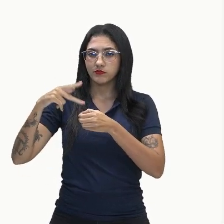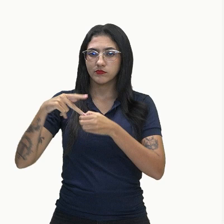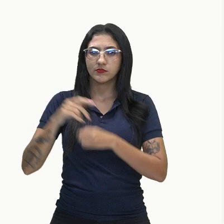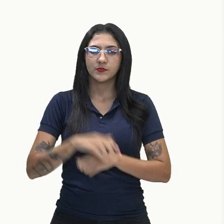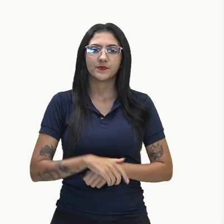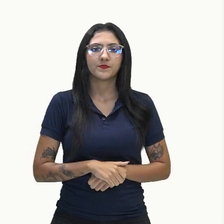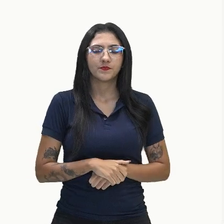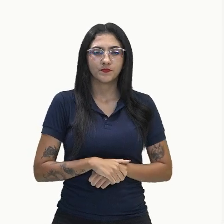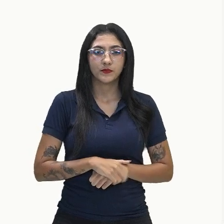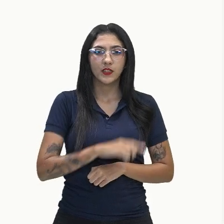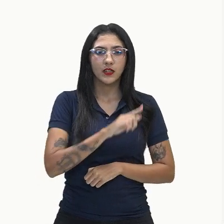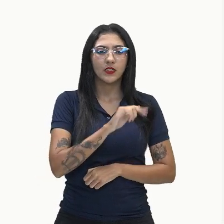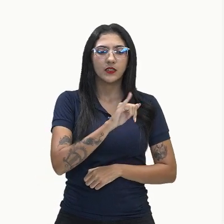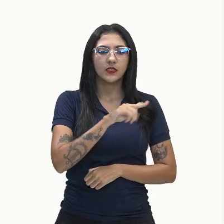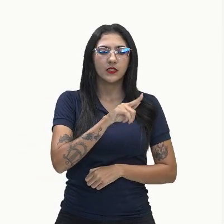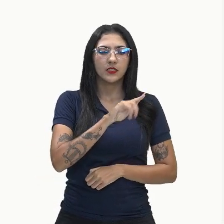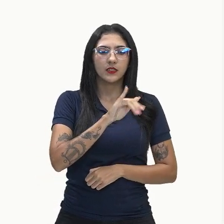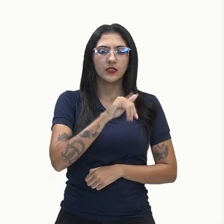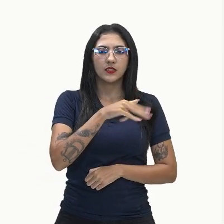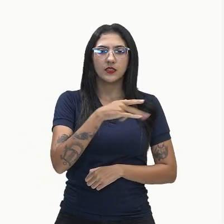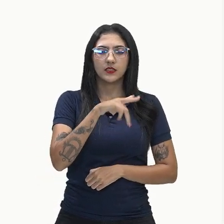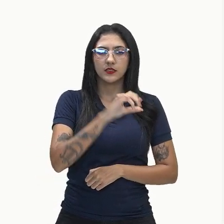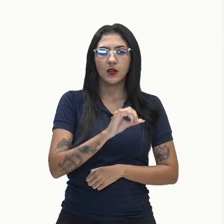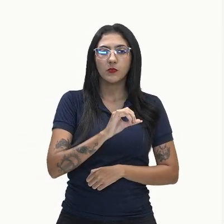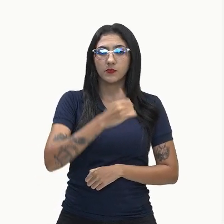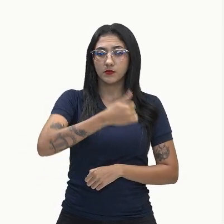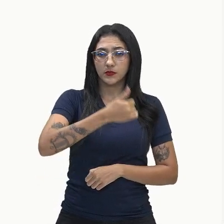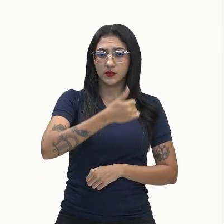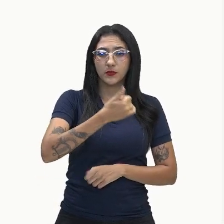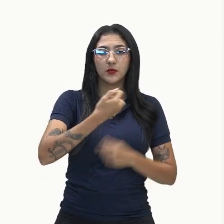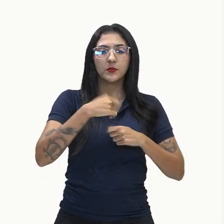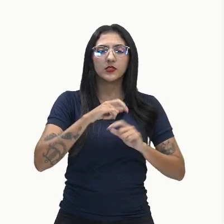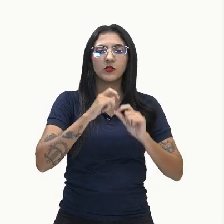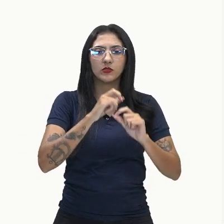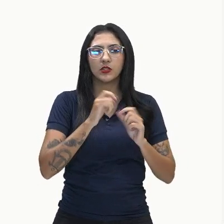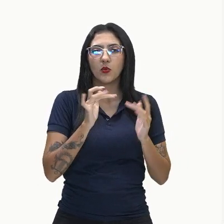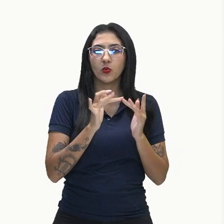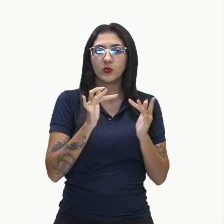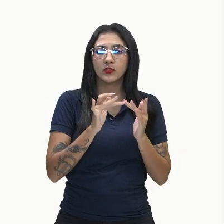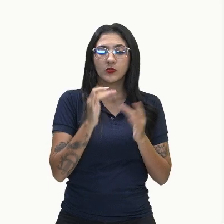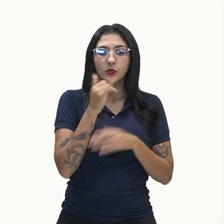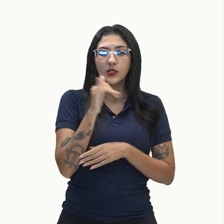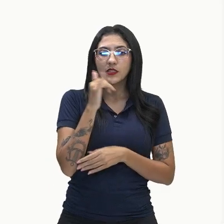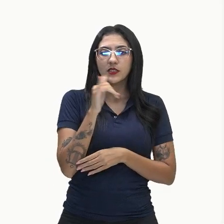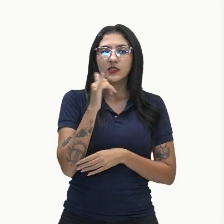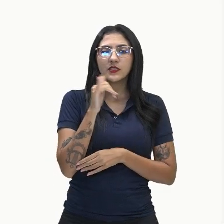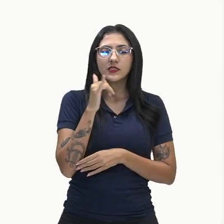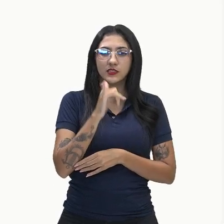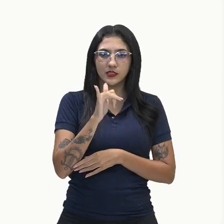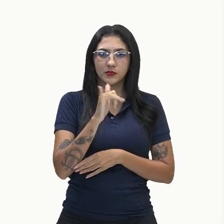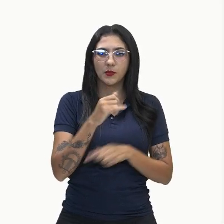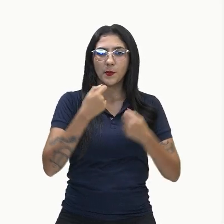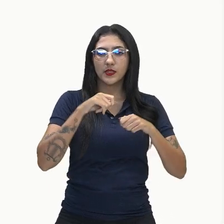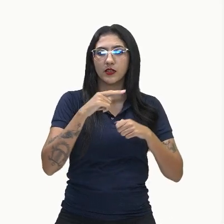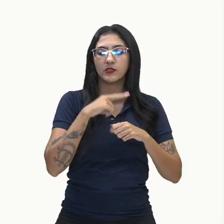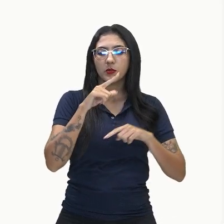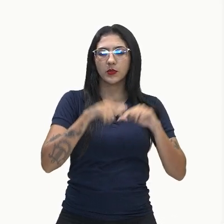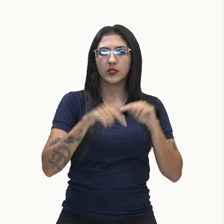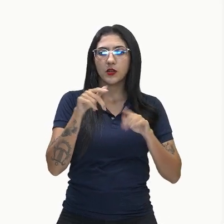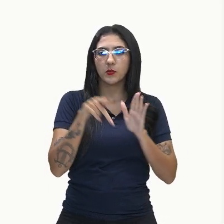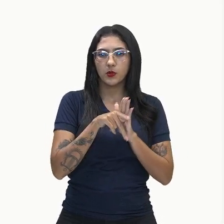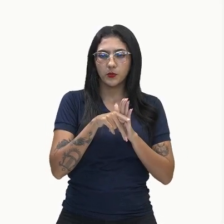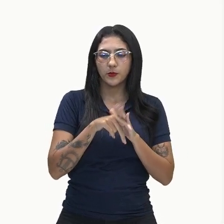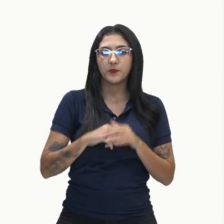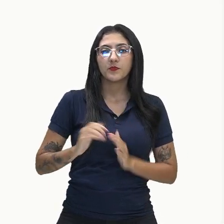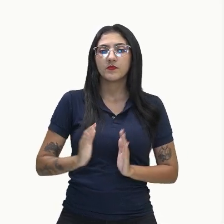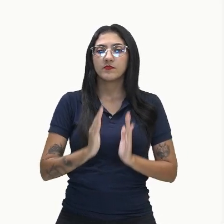à ignição, no motor de Otto ela acontecia a partir da centelha elétrica, ou seja, necessitava de uma vela de ignição, enquanto